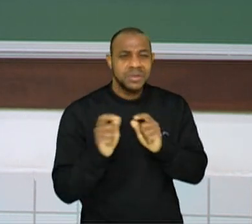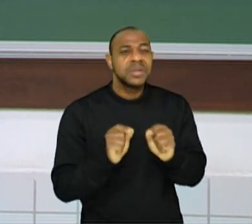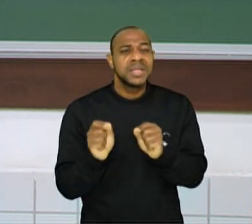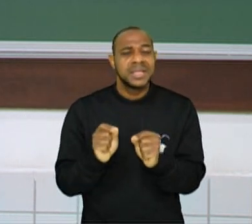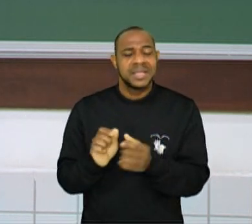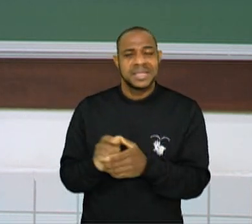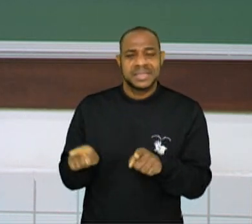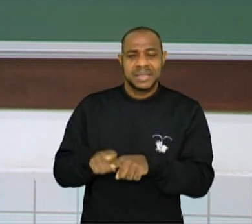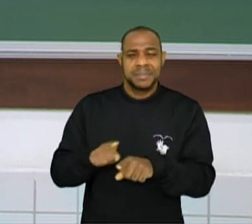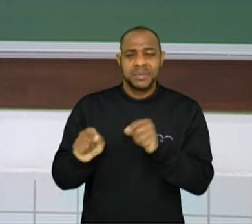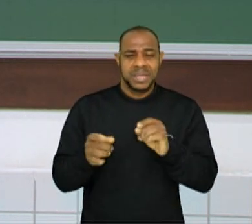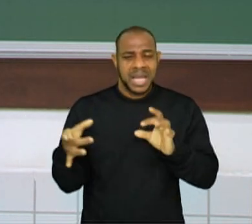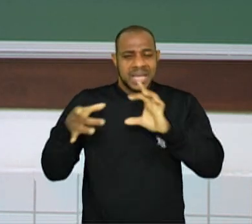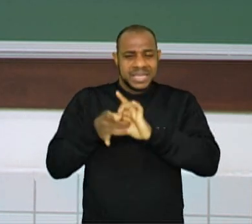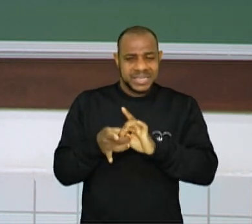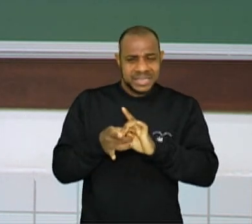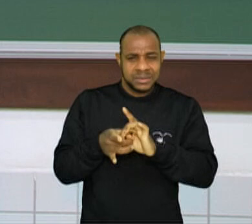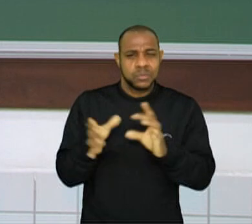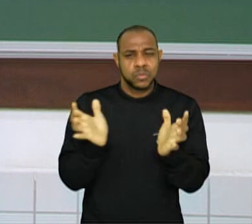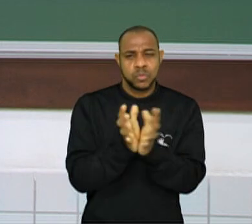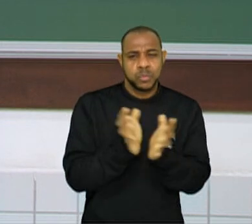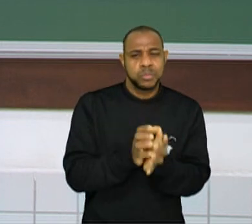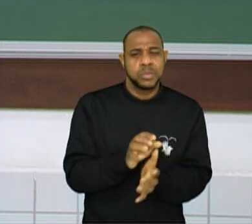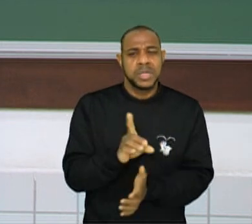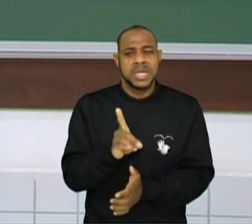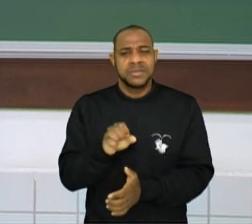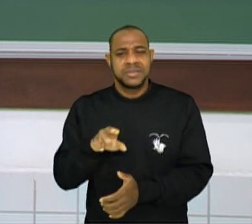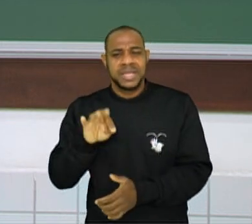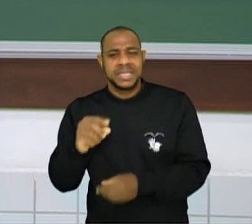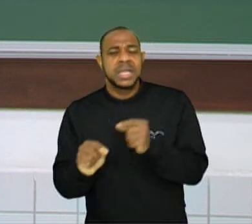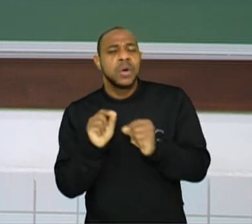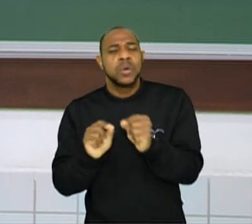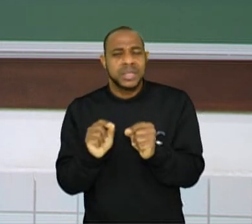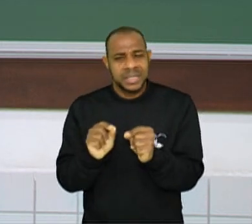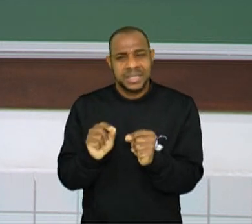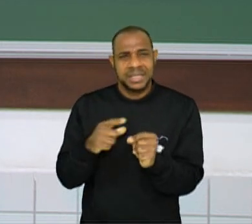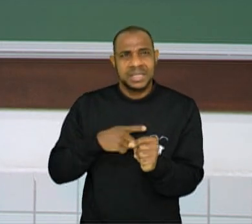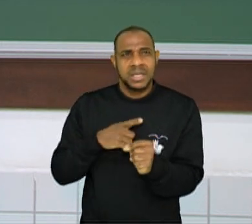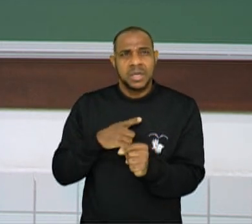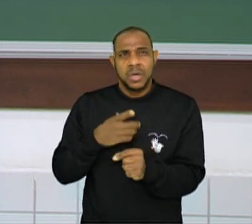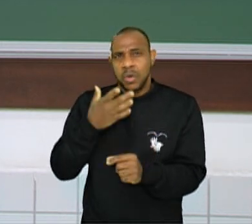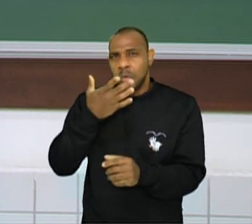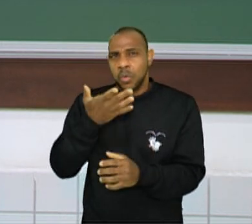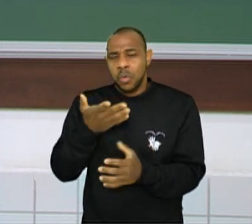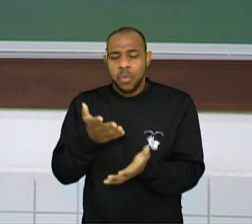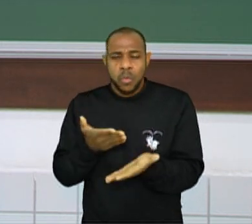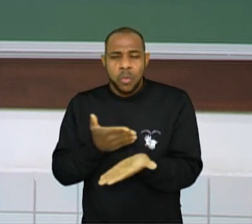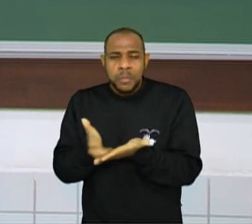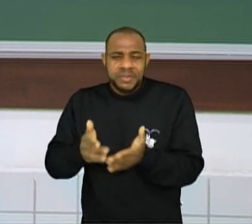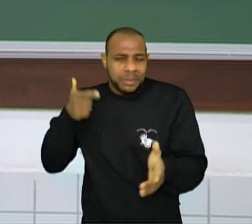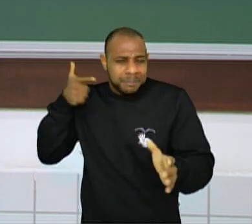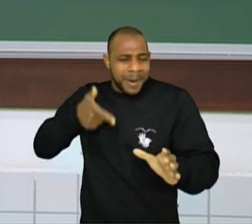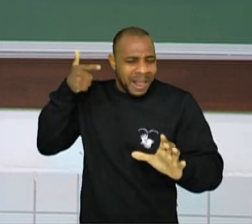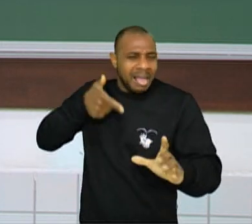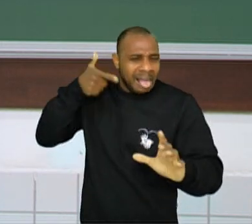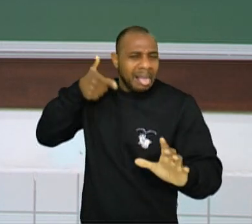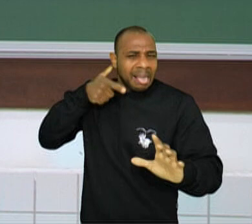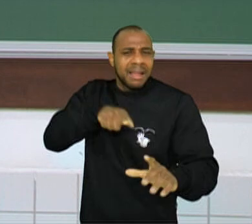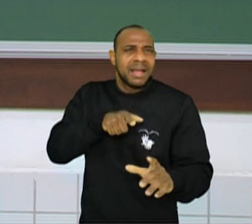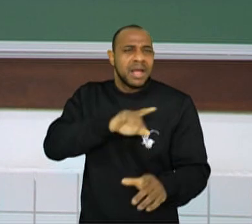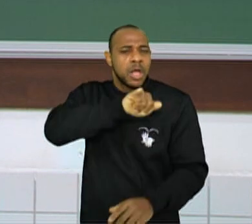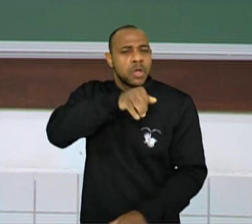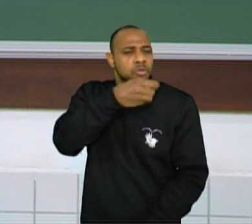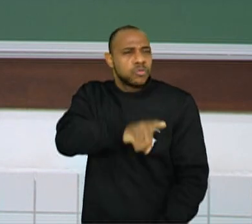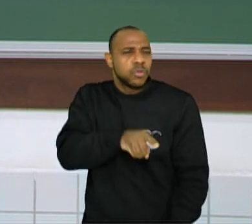da imprensa também ligados à direita, começaram a bater no João Goulart e ele começou a perder apoio. Com a falta